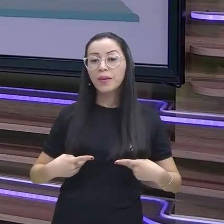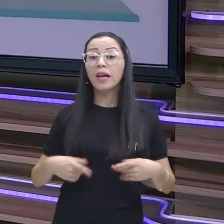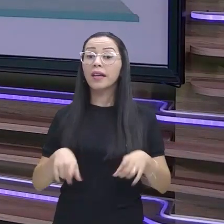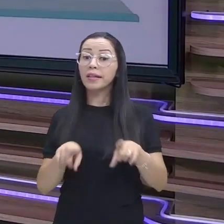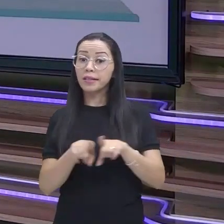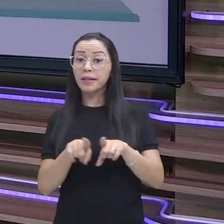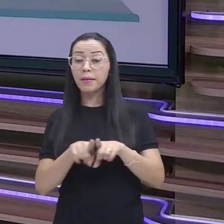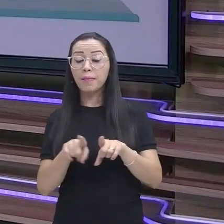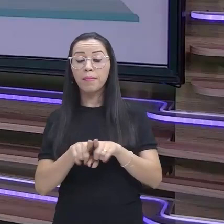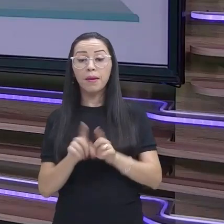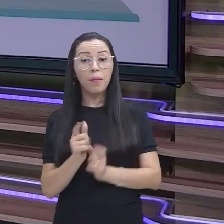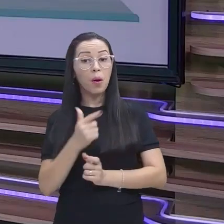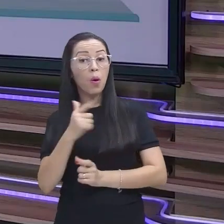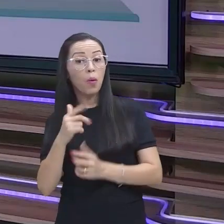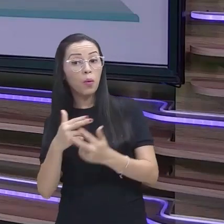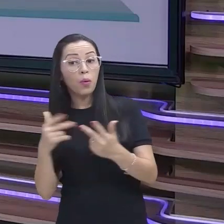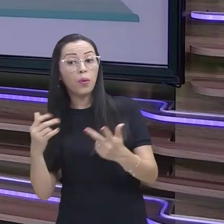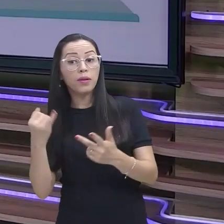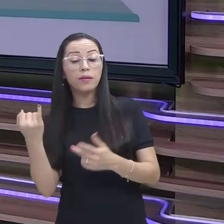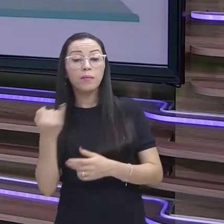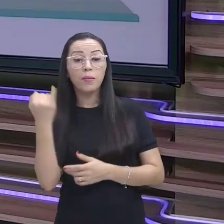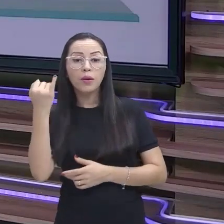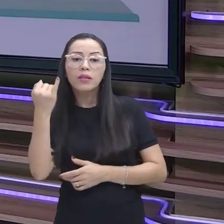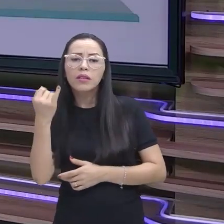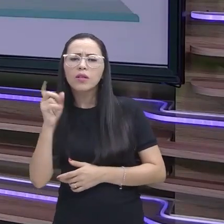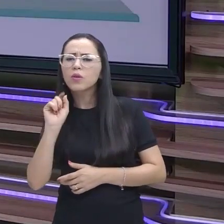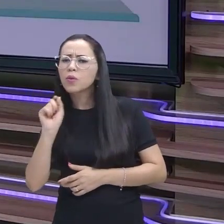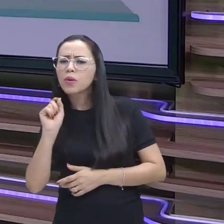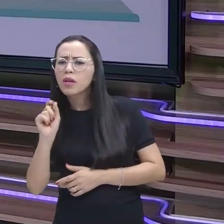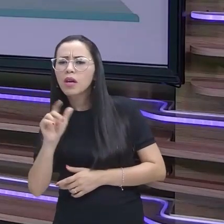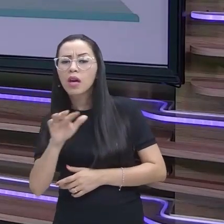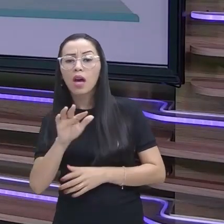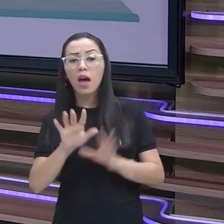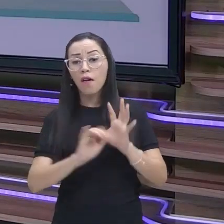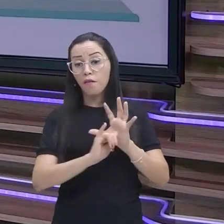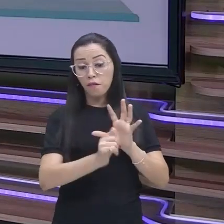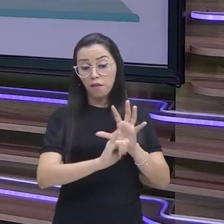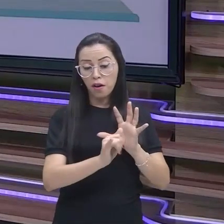aprendeu hoje na nossa aula é que a fábula, ela tem uma